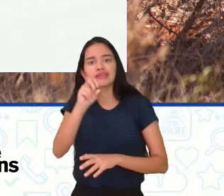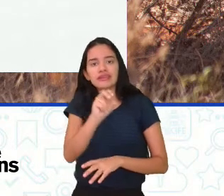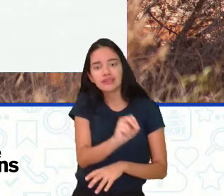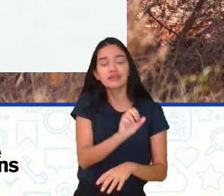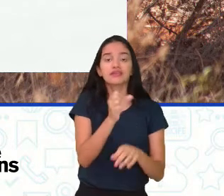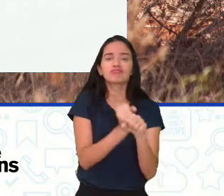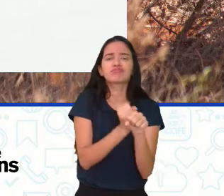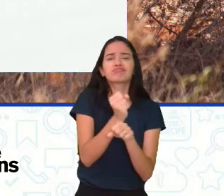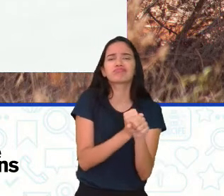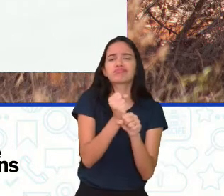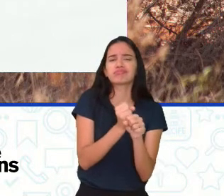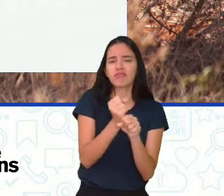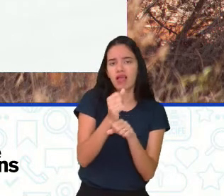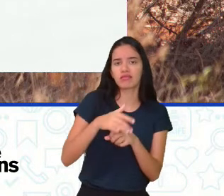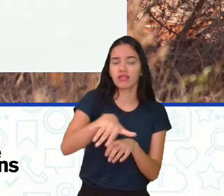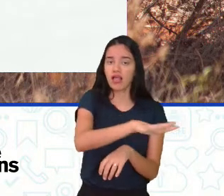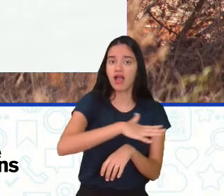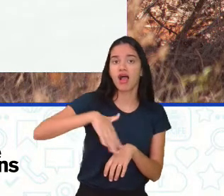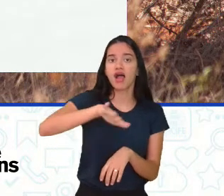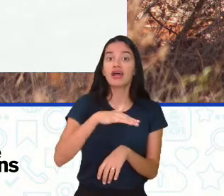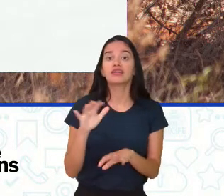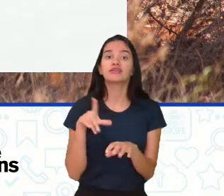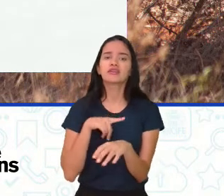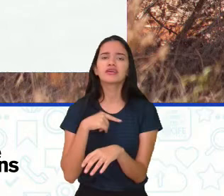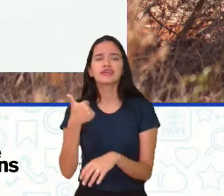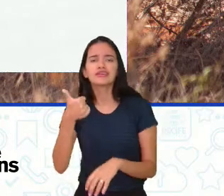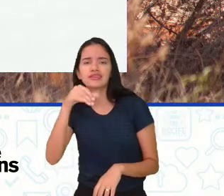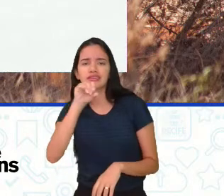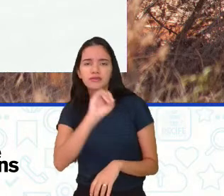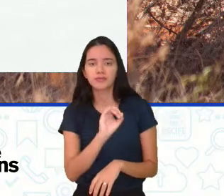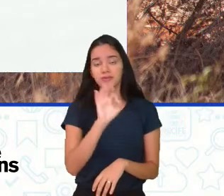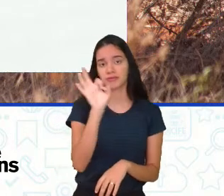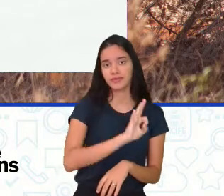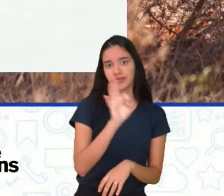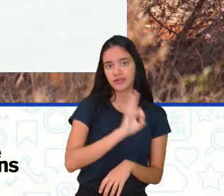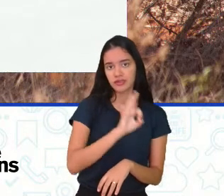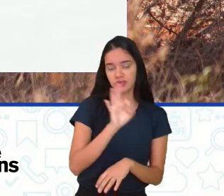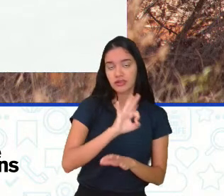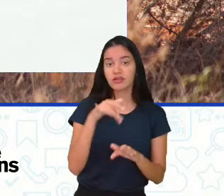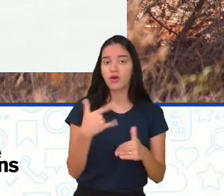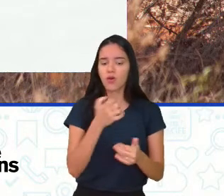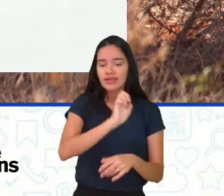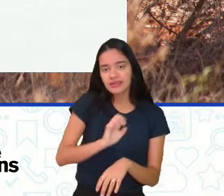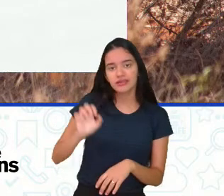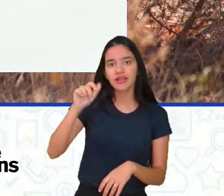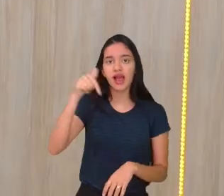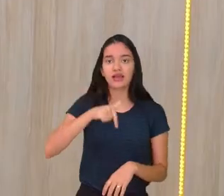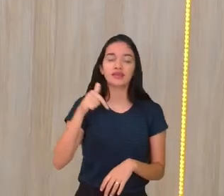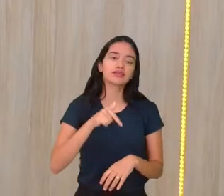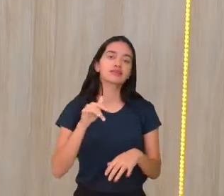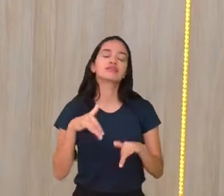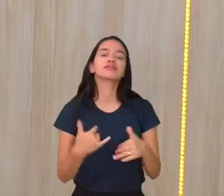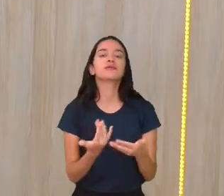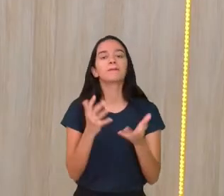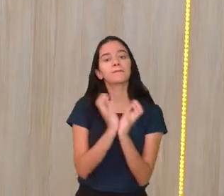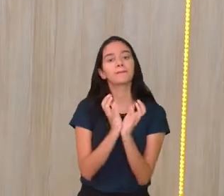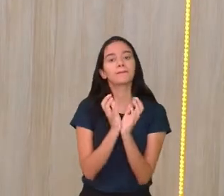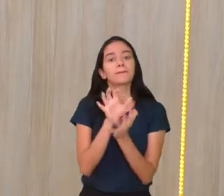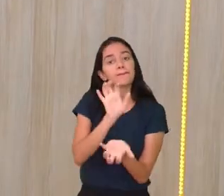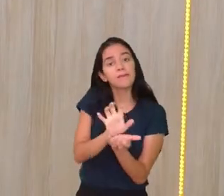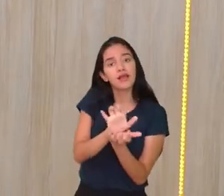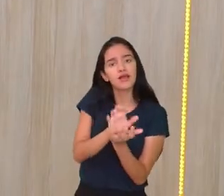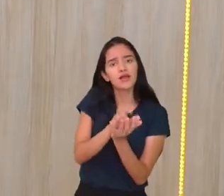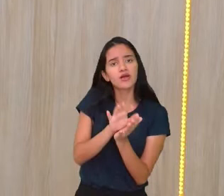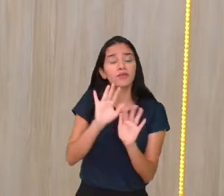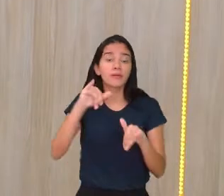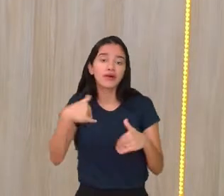do nosso território. A gente tem aqui 100% da Mata Atlântica, pegando o estado de Pernambuco, sim, e um conjunto de 100%. Só que aí vai passando